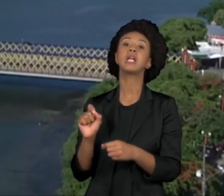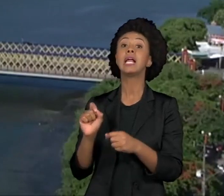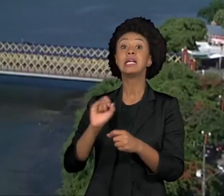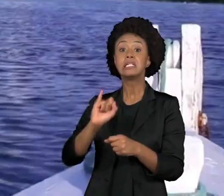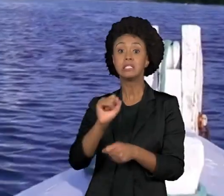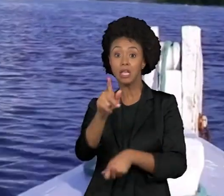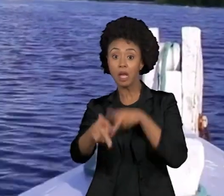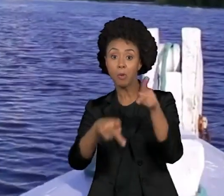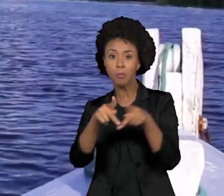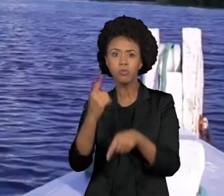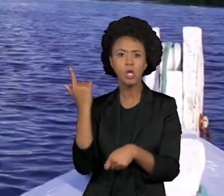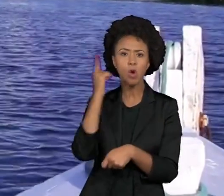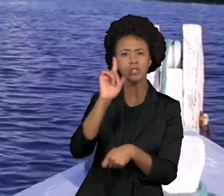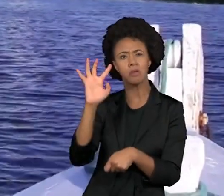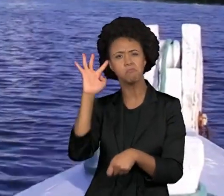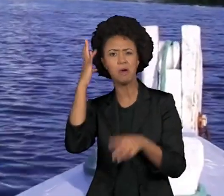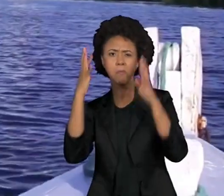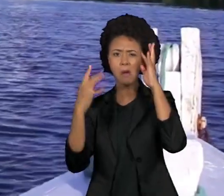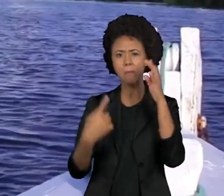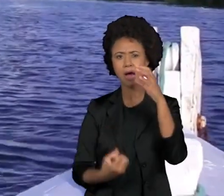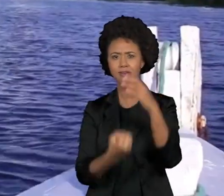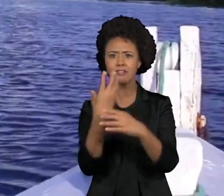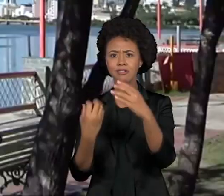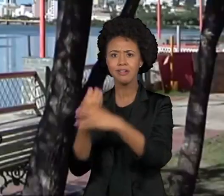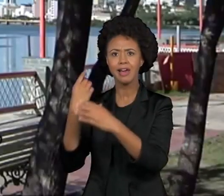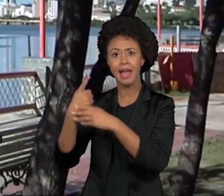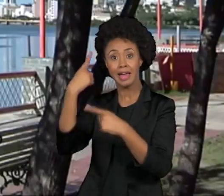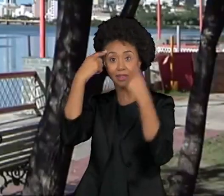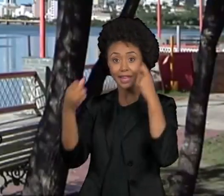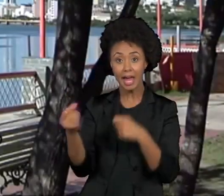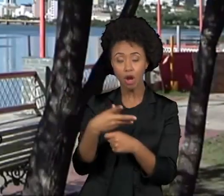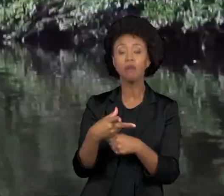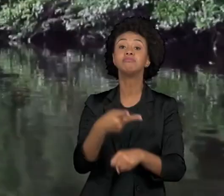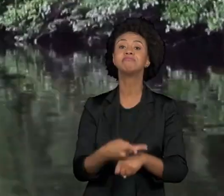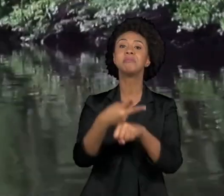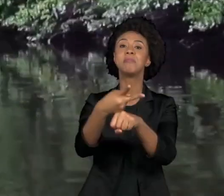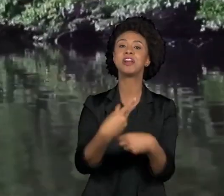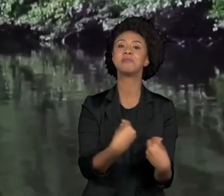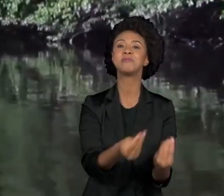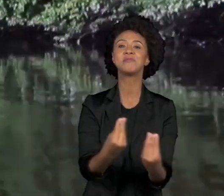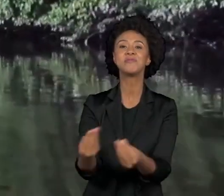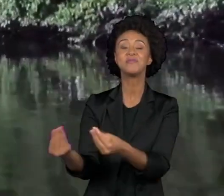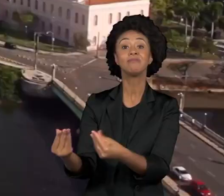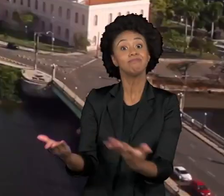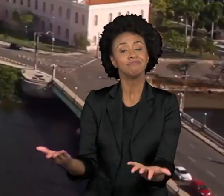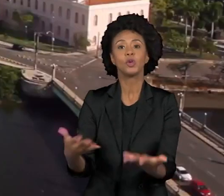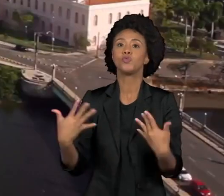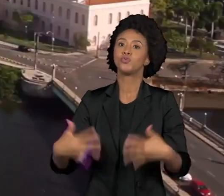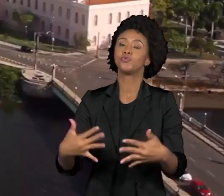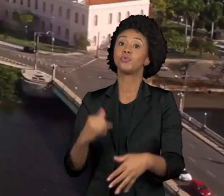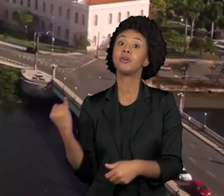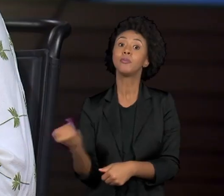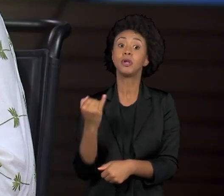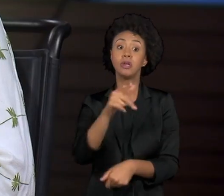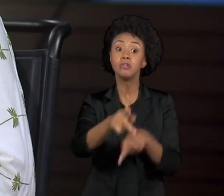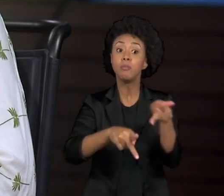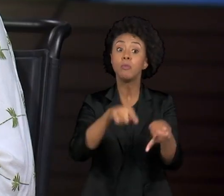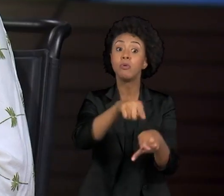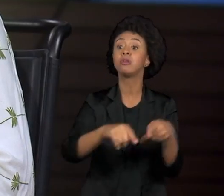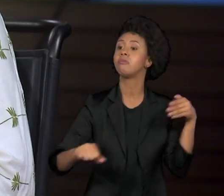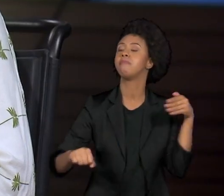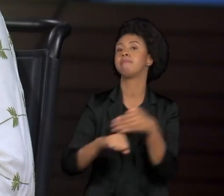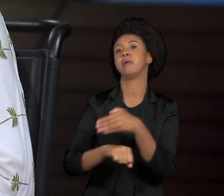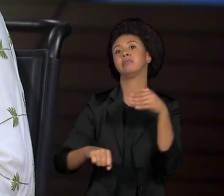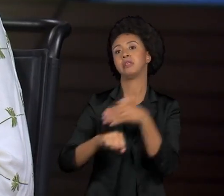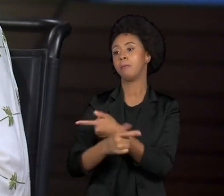trazer soluções, ideias para o que se vai fazer na cidade. Eu acho que é muito importante o cidadão participar das decisões do que está acontecendo